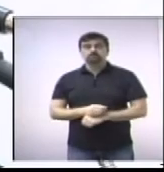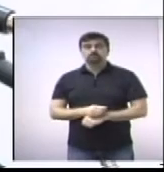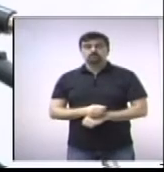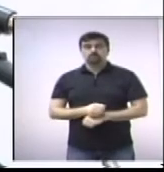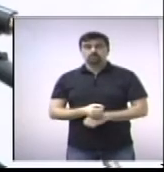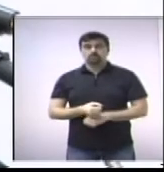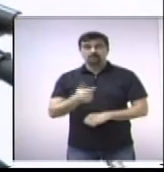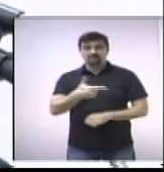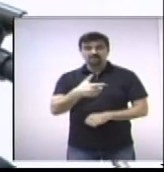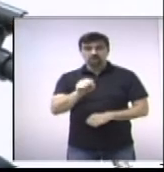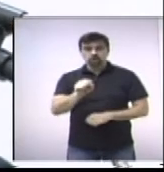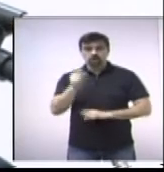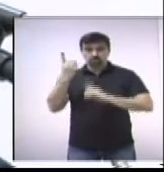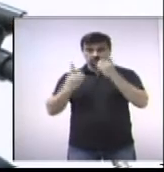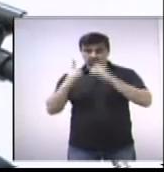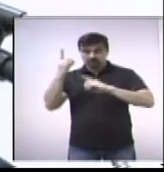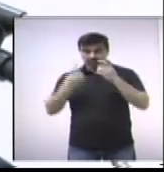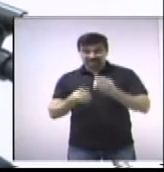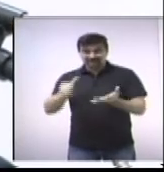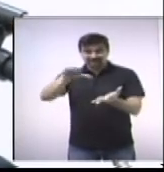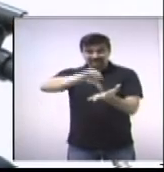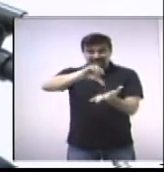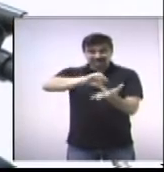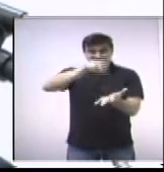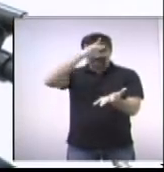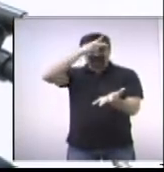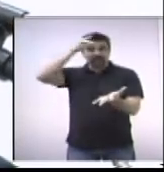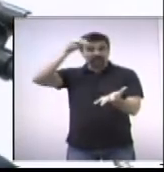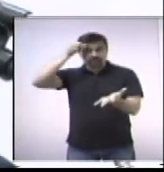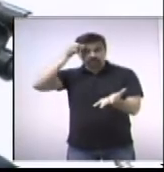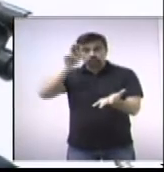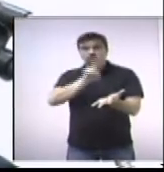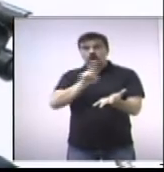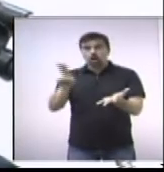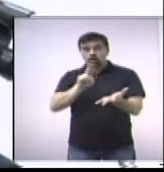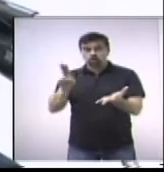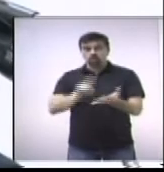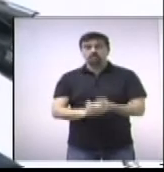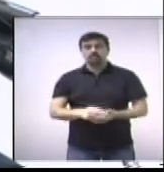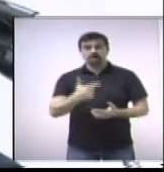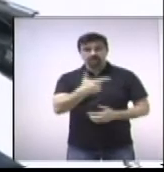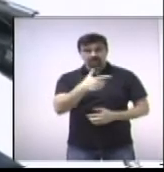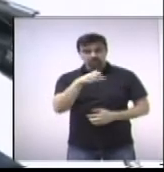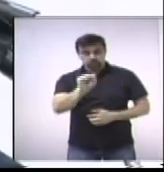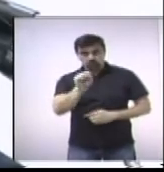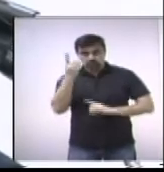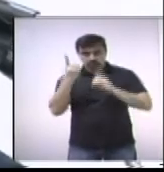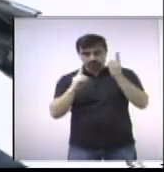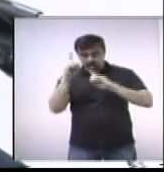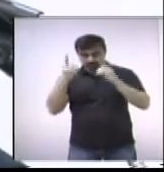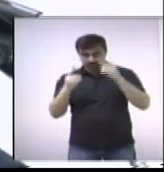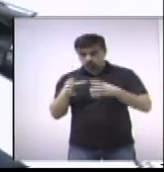Passo Municipal 28 de fevereiro, a sede administrativa do Governo Municipal de Paulínia e da outras providências. Parecer número 025 da Comissão de Justiça favorável.